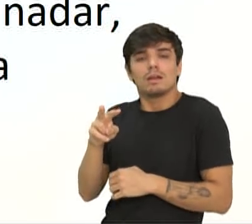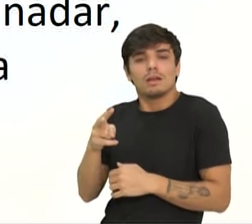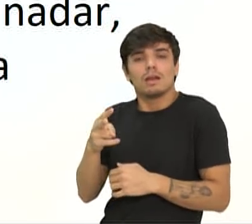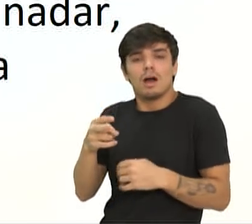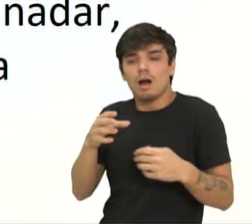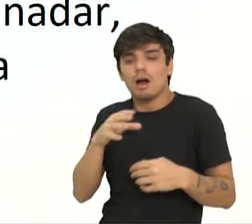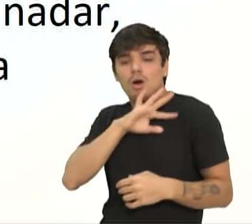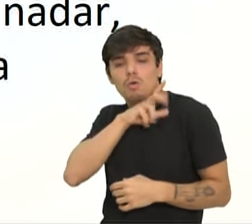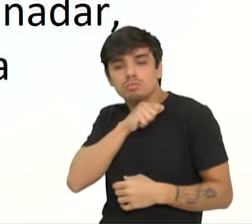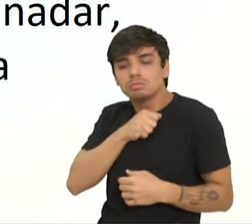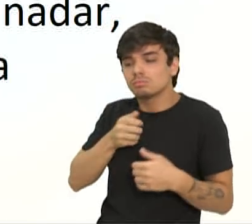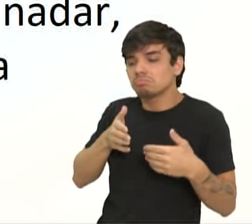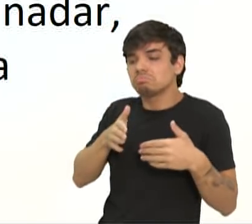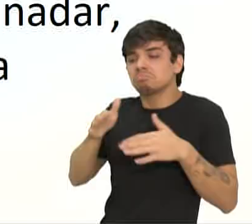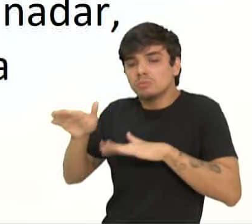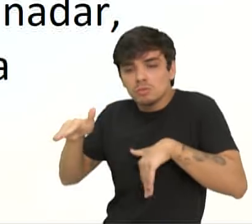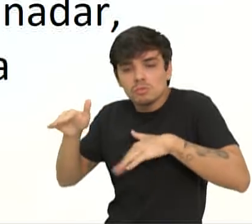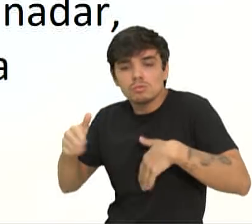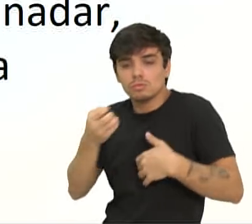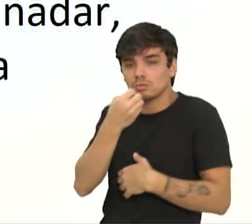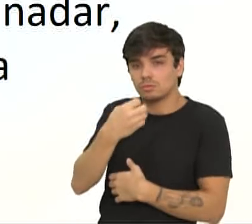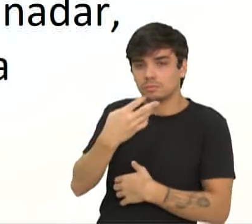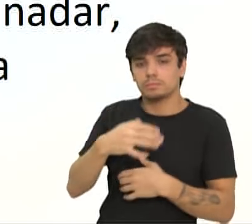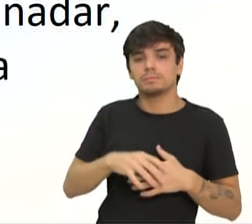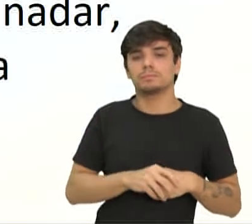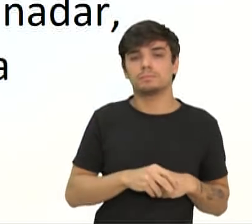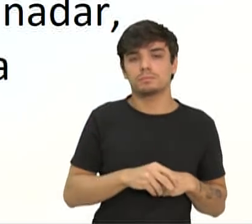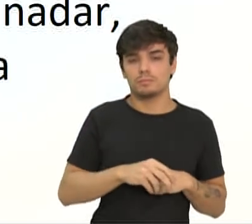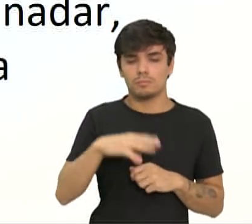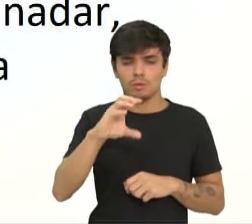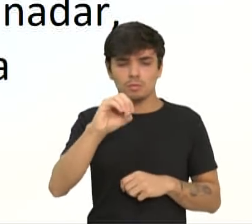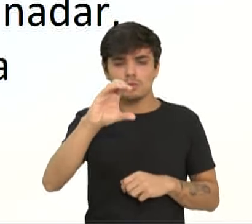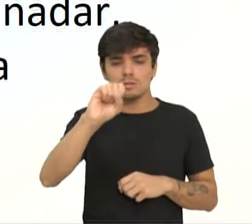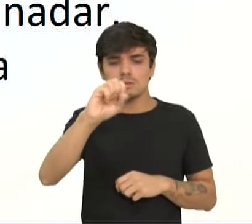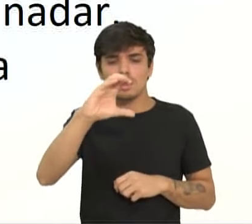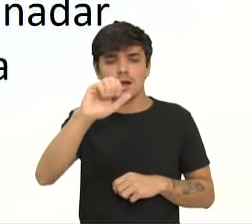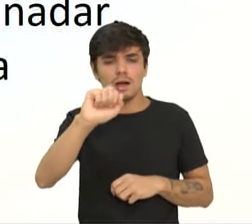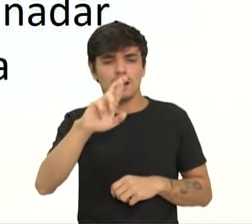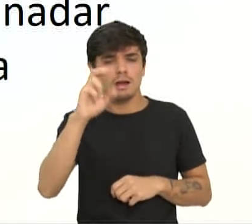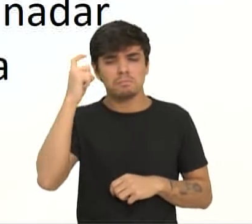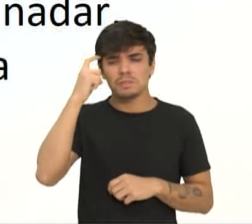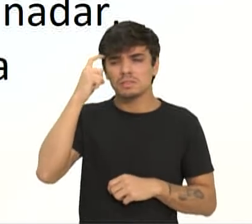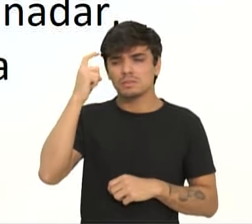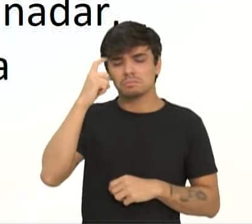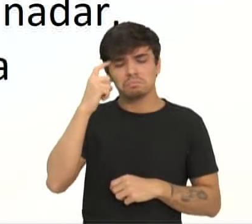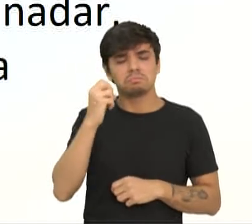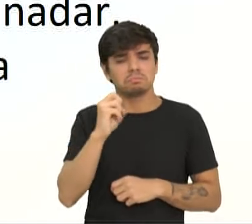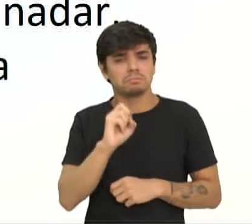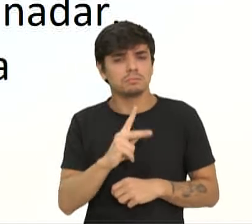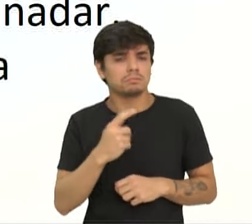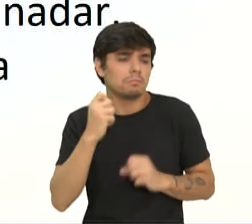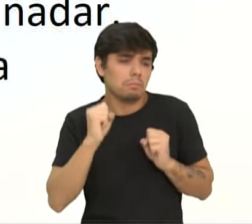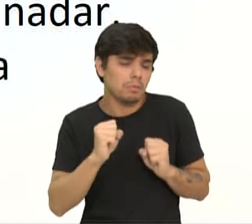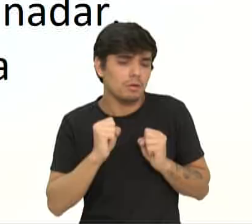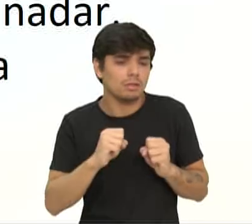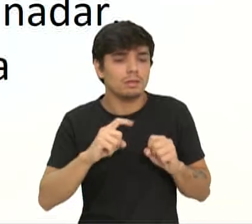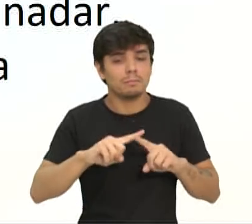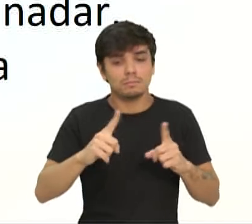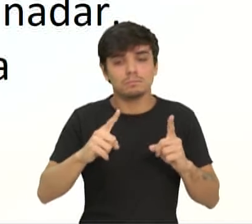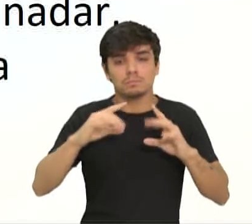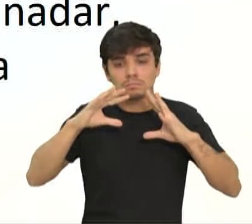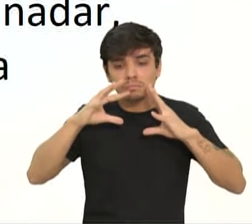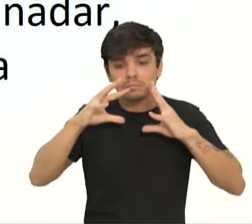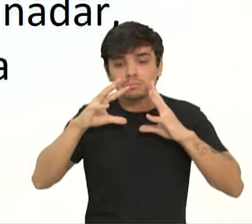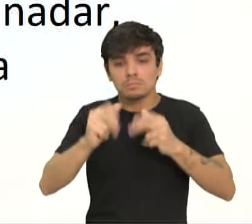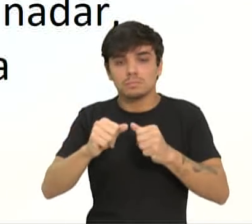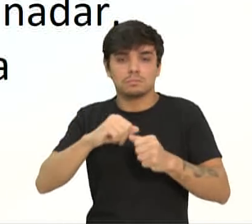Oscar respondia, pensativo: pode ser. Todos os bichos sabem nadar. Só a gente